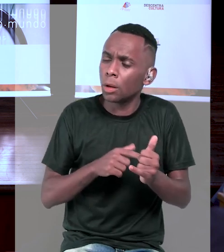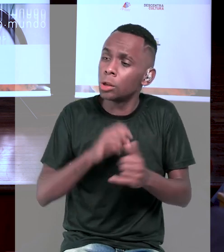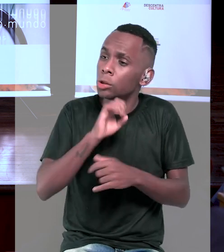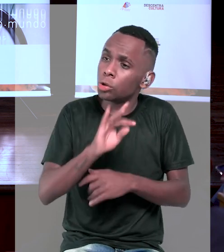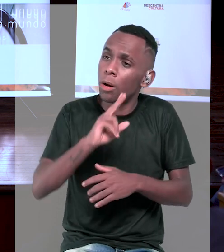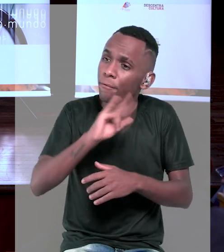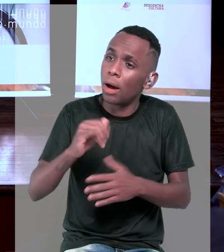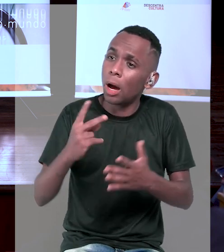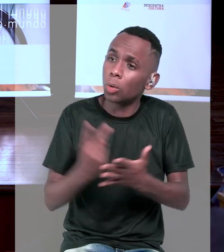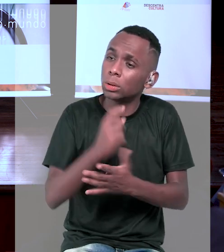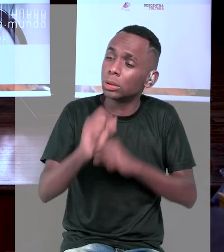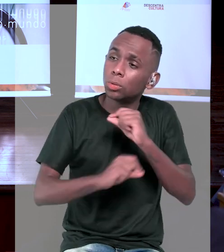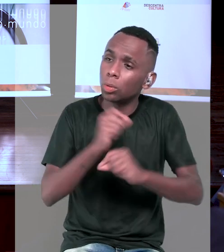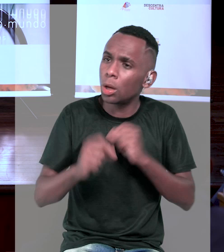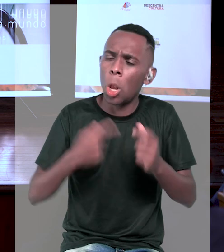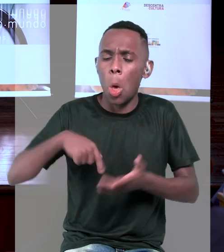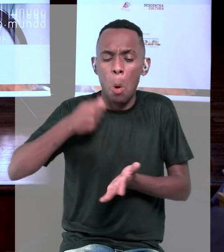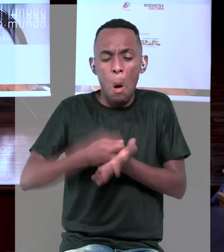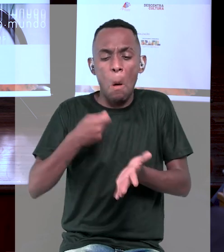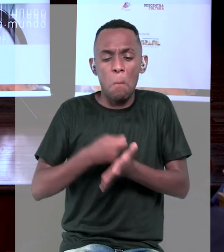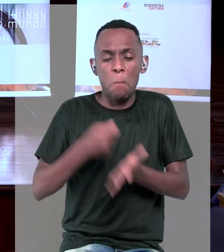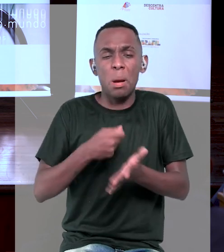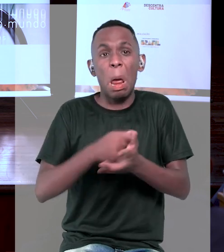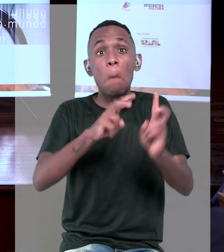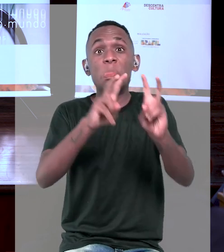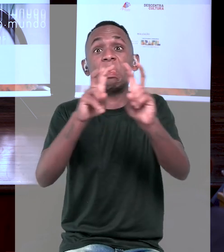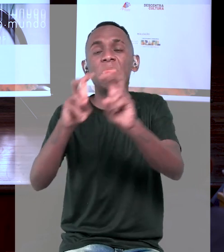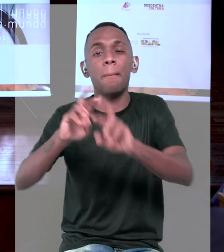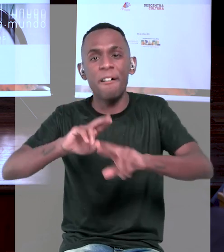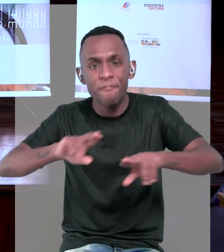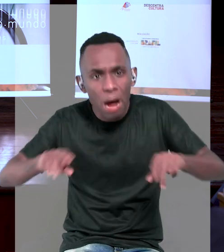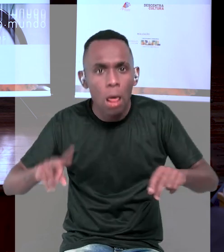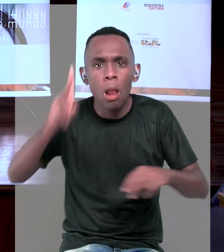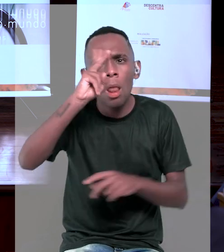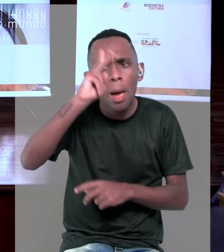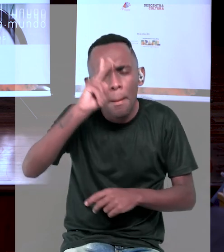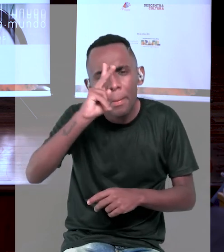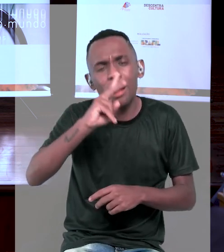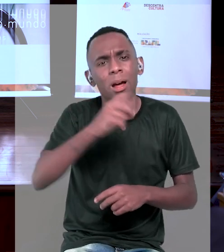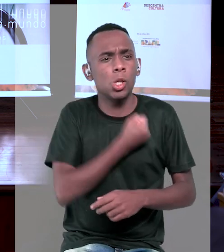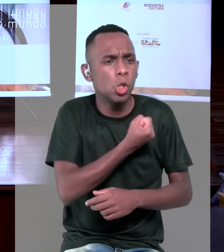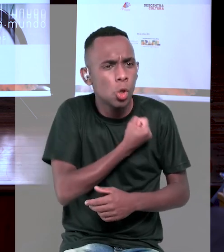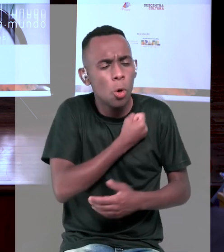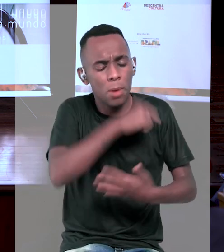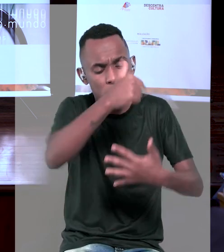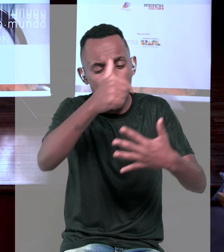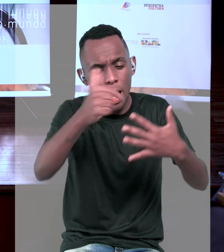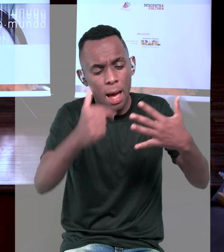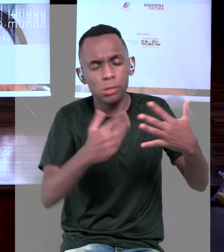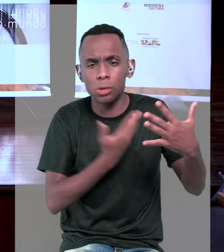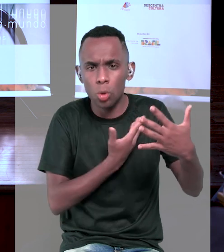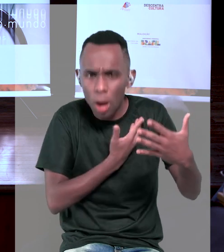desobrigar a gente de pensar sobre certas coisas, de lembrar 300 números dos amigos de cabeça e pensar